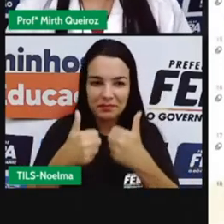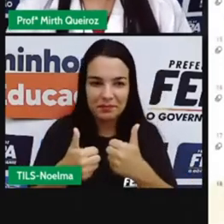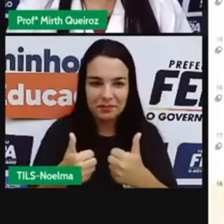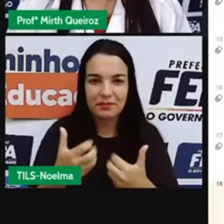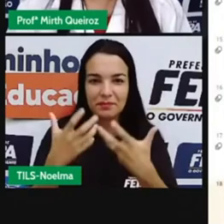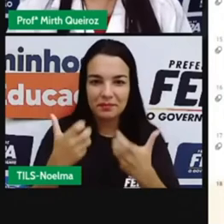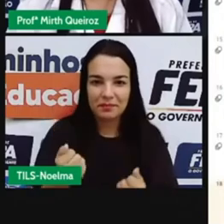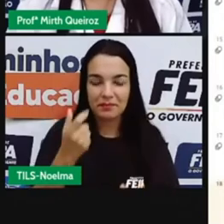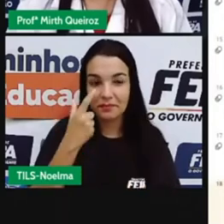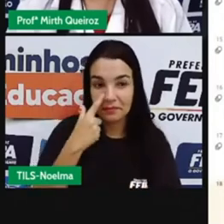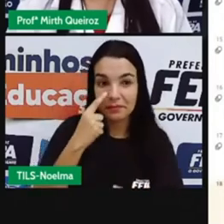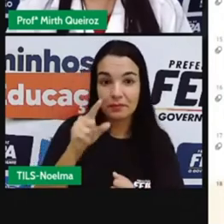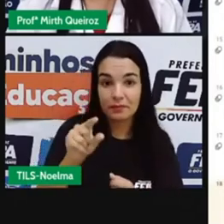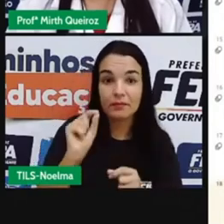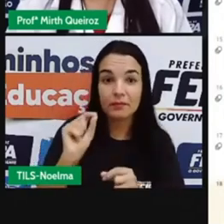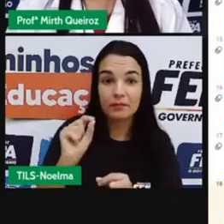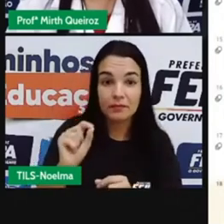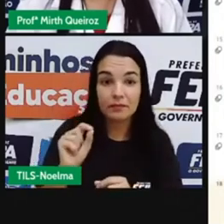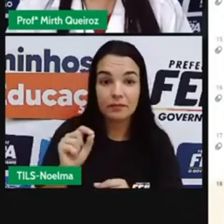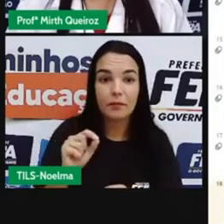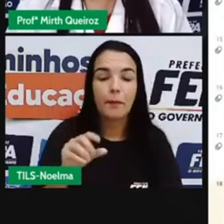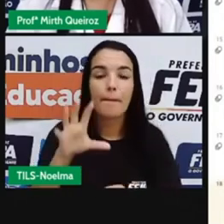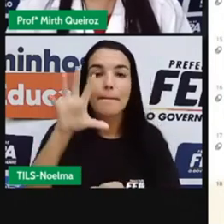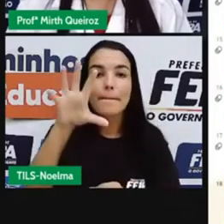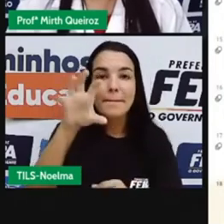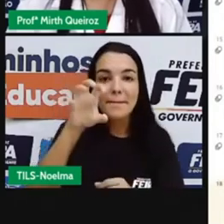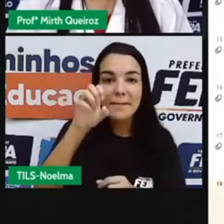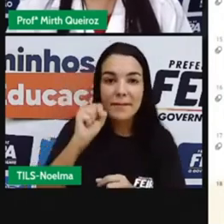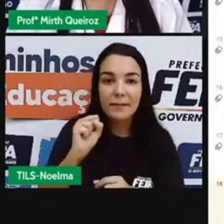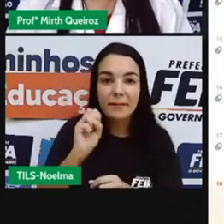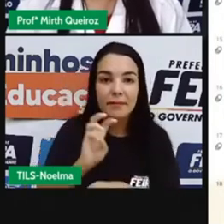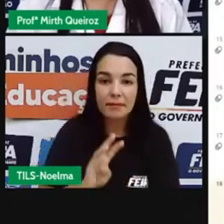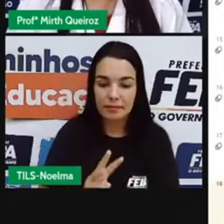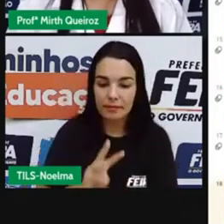joguinho. Vocês vão pegar